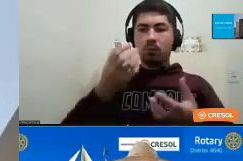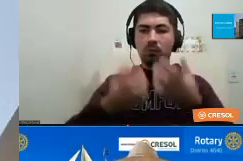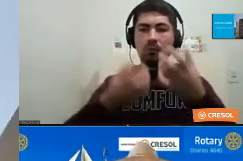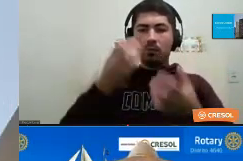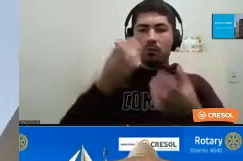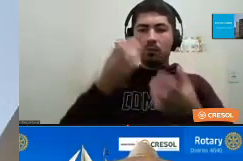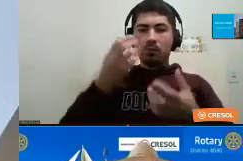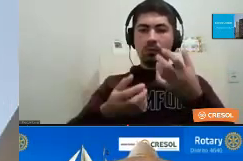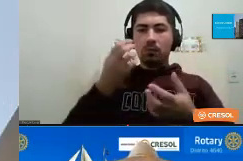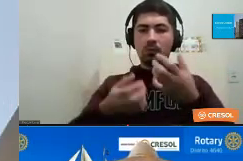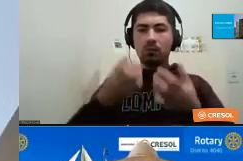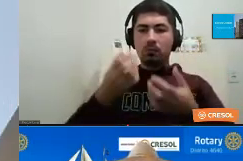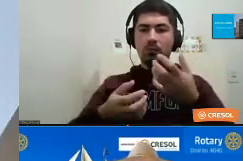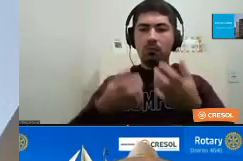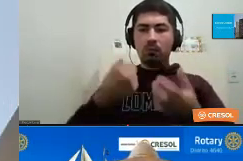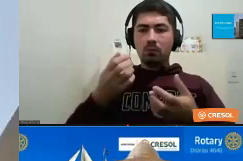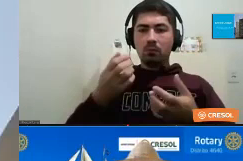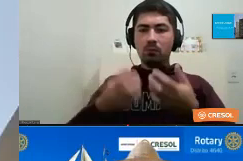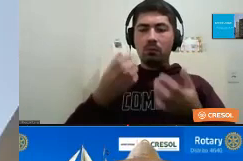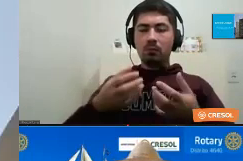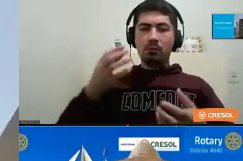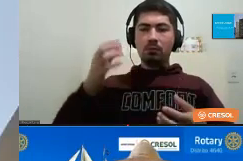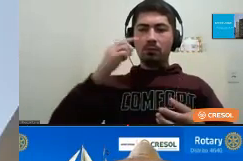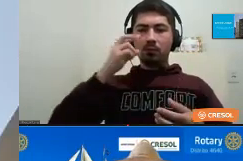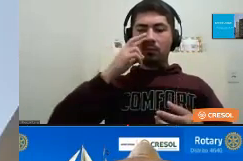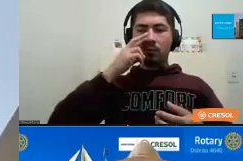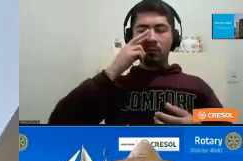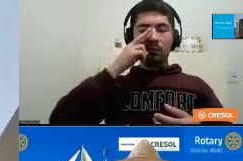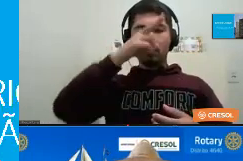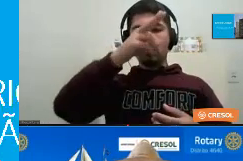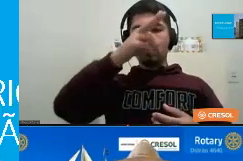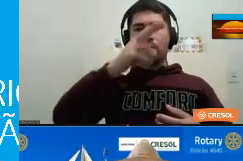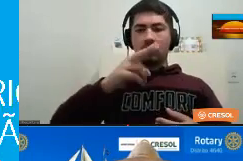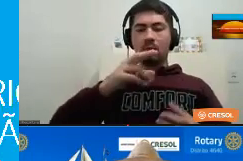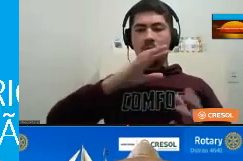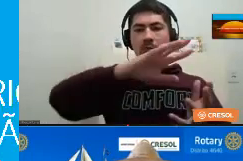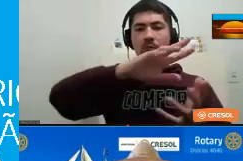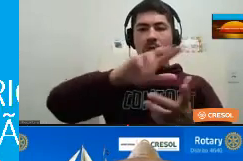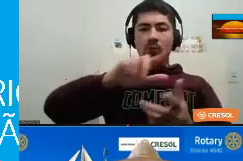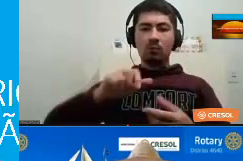o maior incêndio do mundo. Um dos maiores, pelo menos.